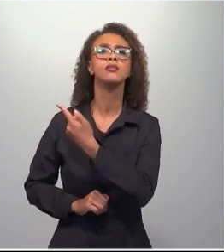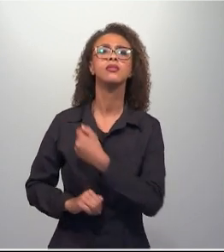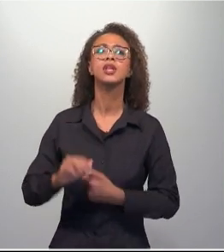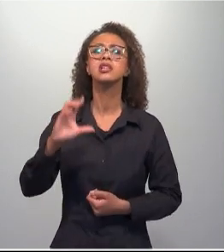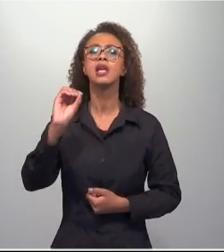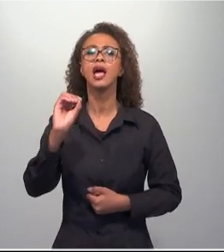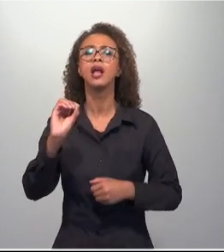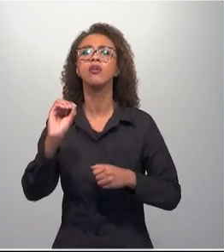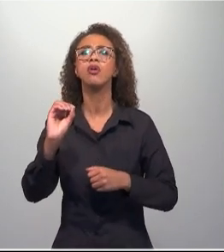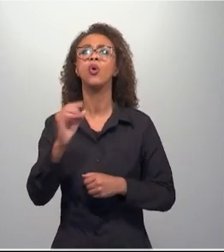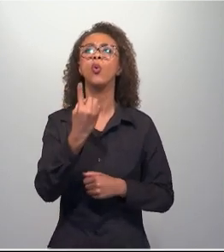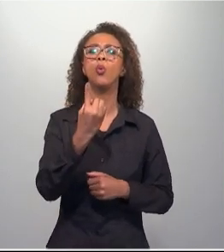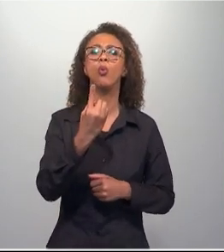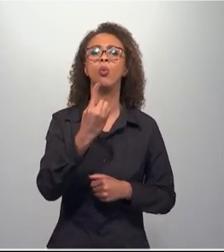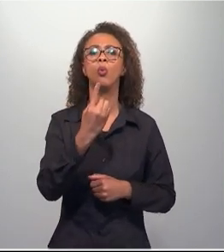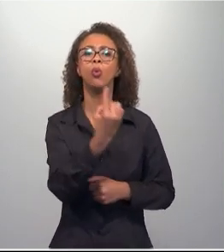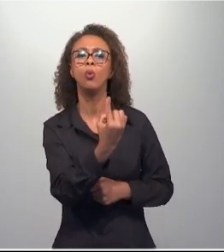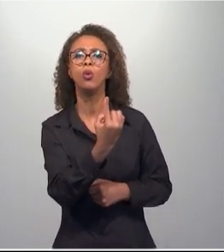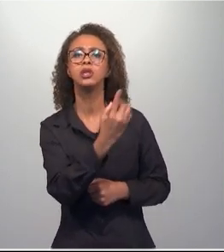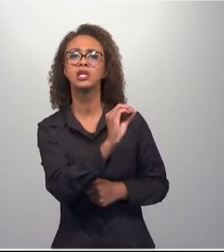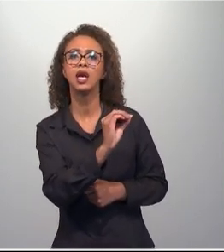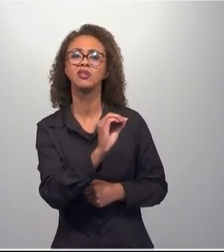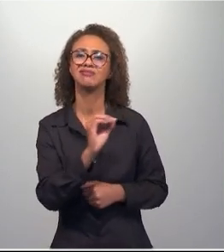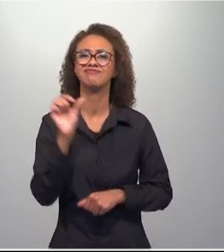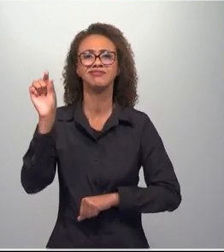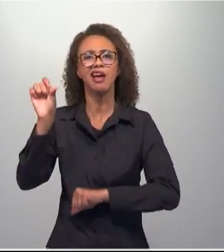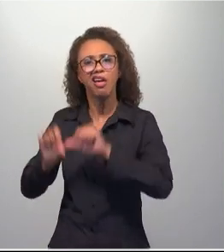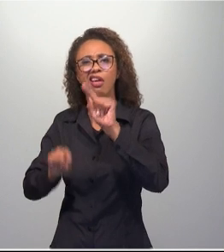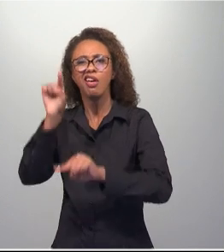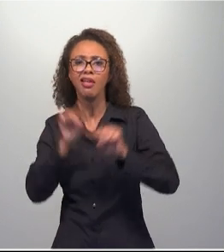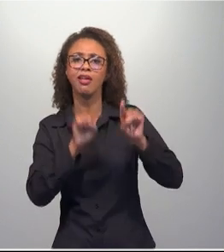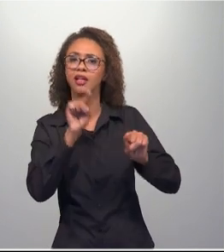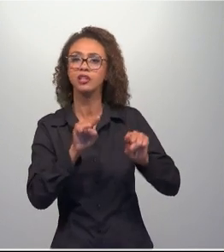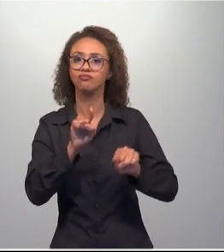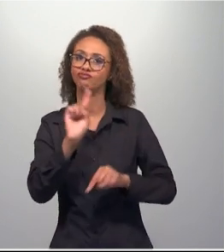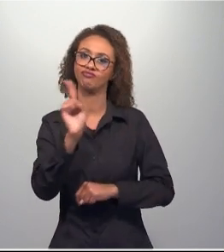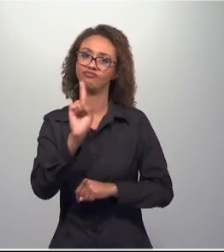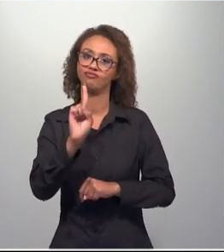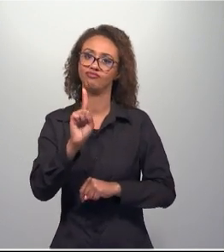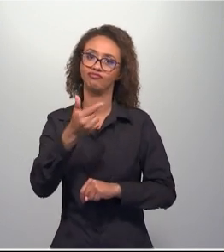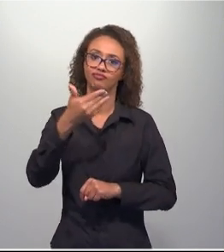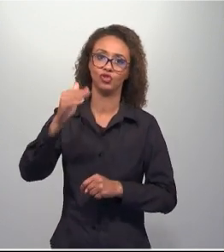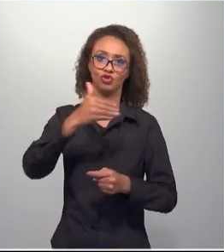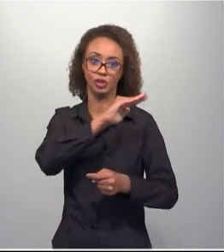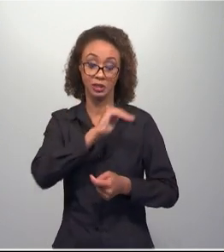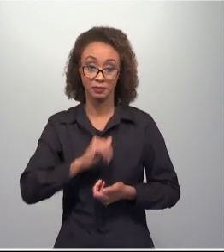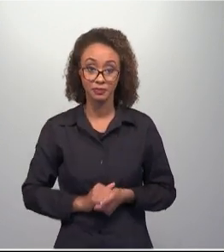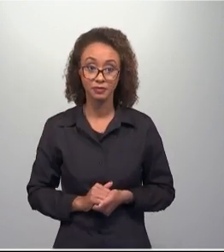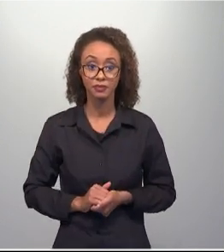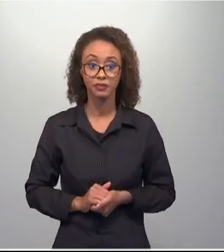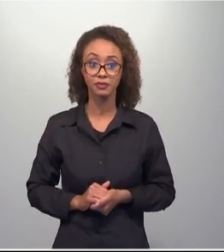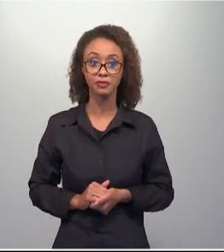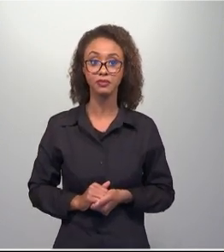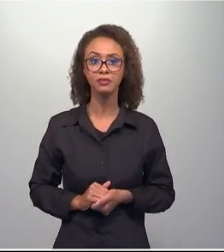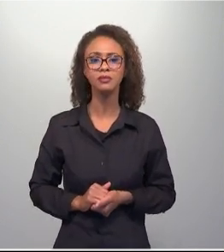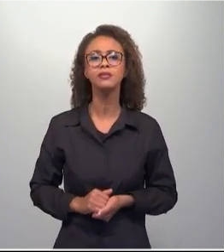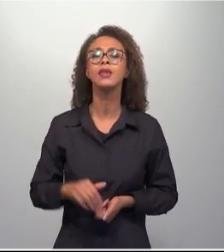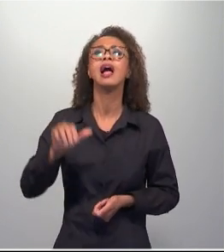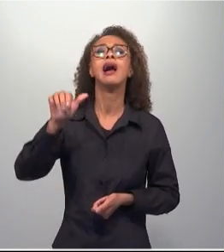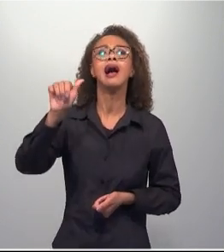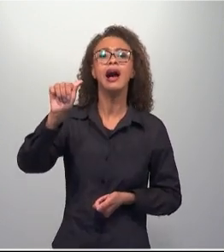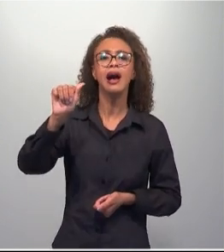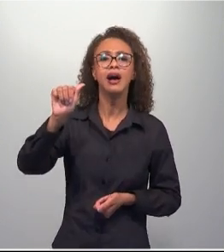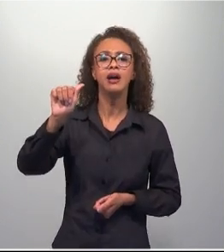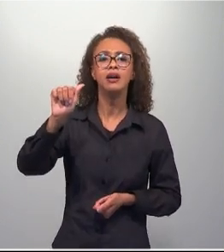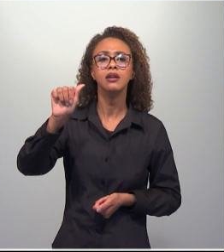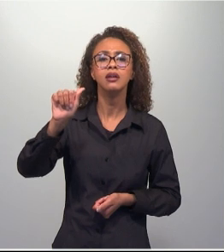horas 0 avaliando também não entrou a variável a hora zero hora